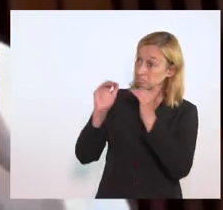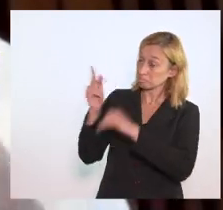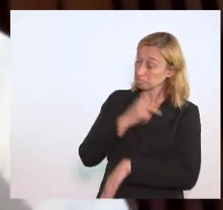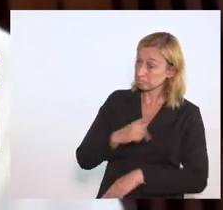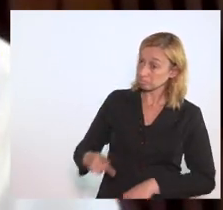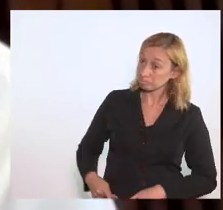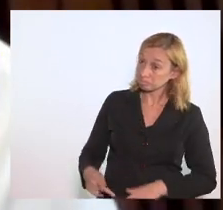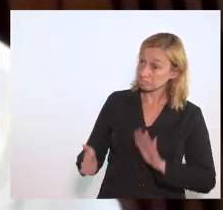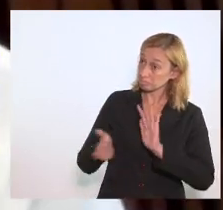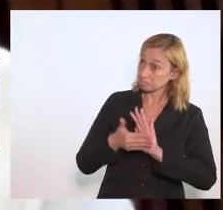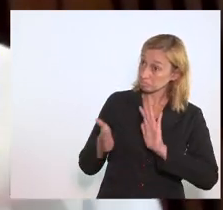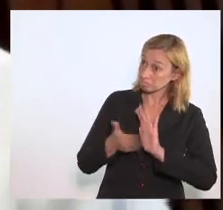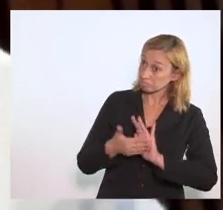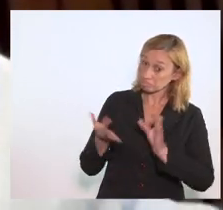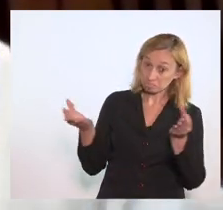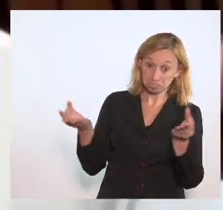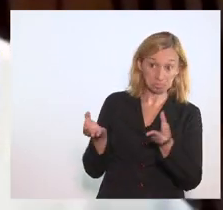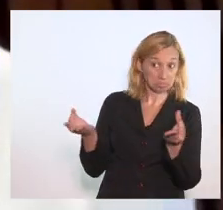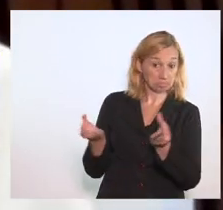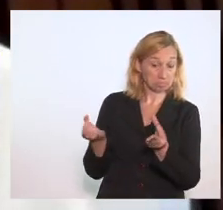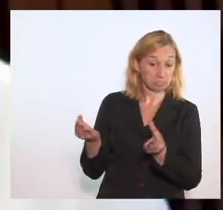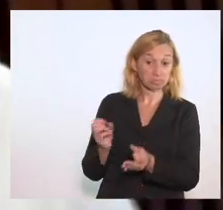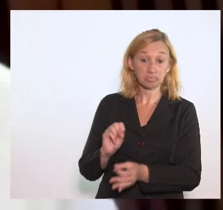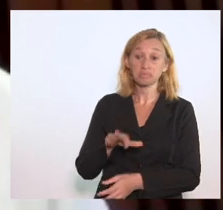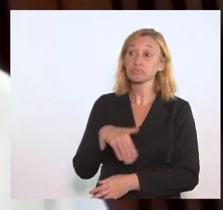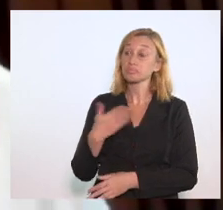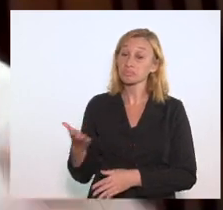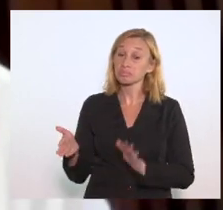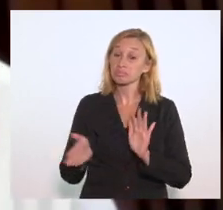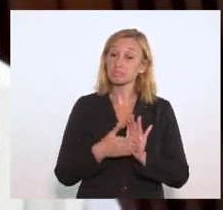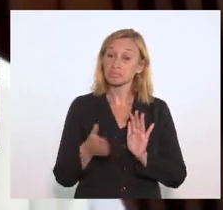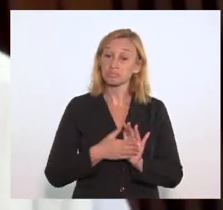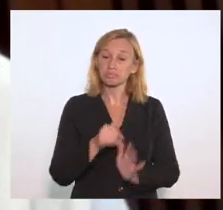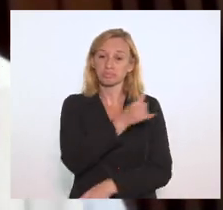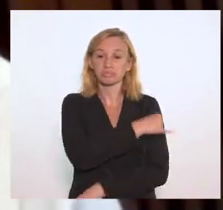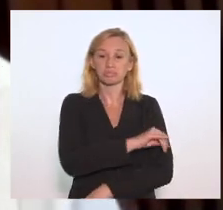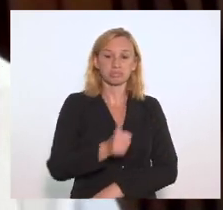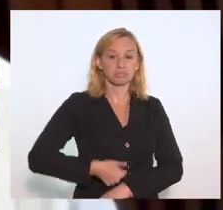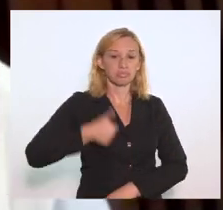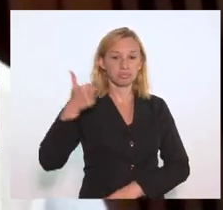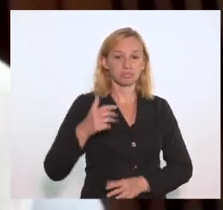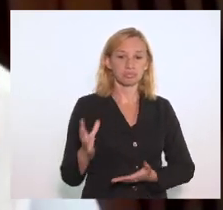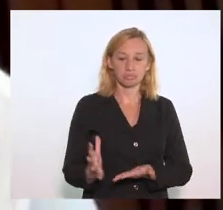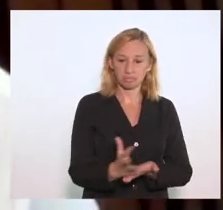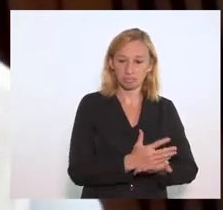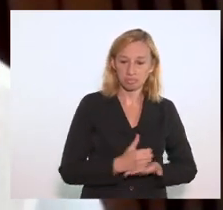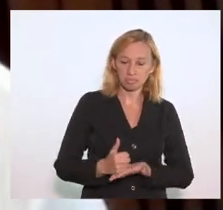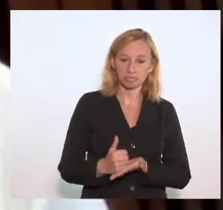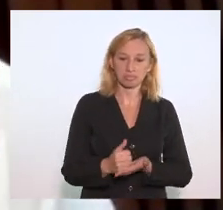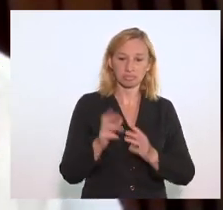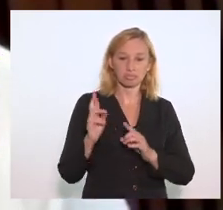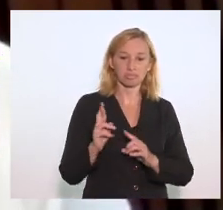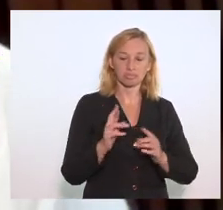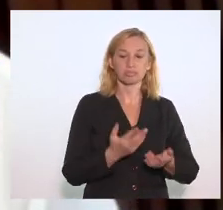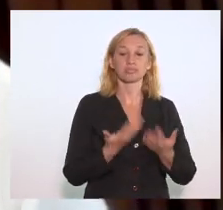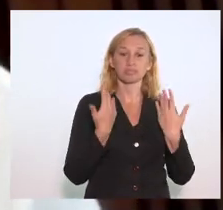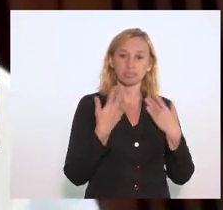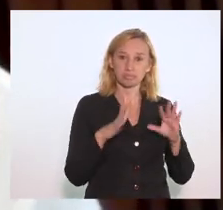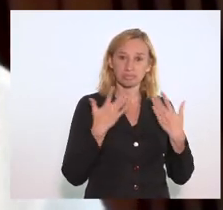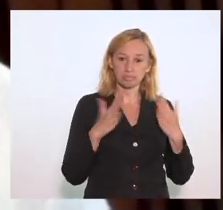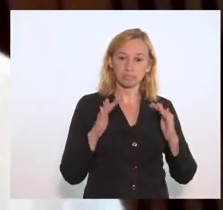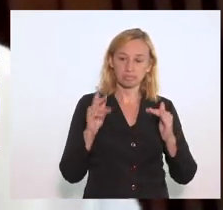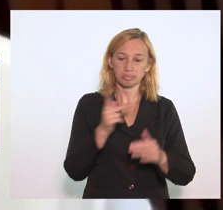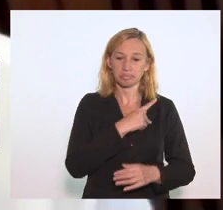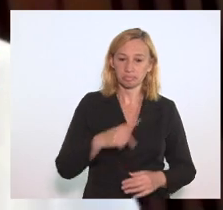de propostas. Quais serão as propostas para o Rio de Janeiro melhorar a sua arrecadação? Então, fica aqui a minha referência, parabéns, Vossa